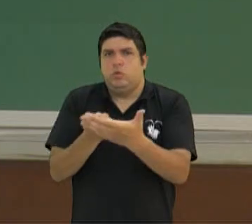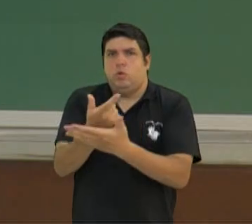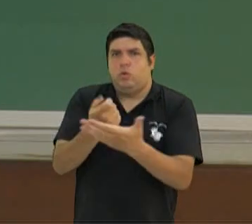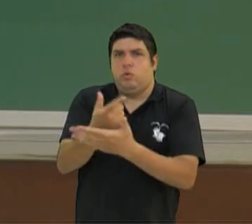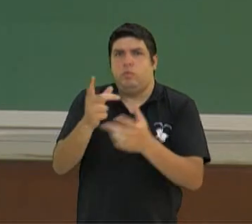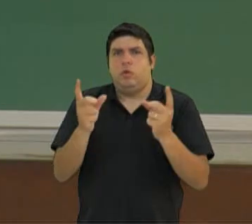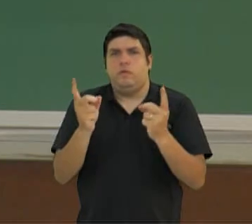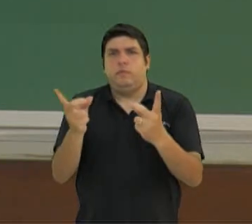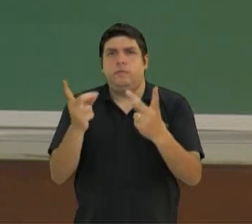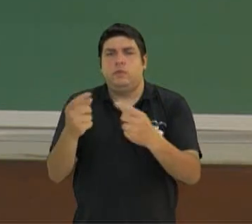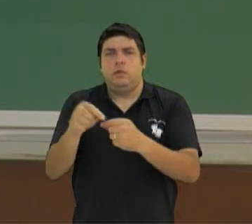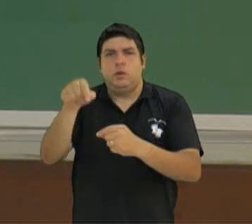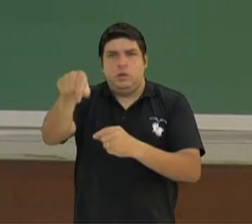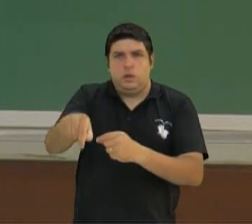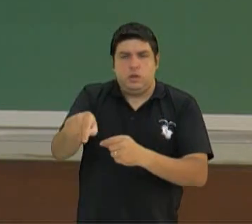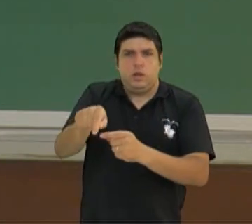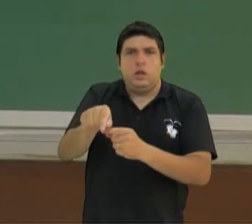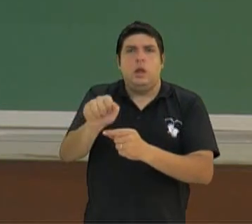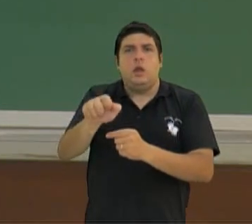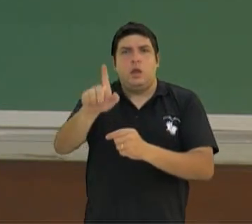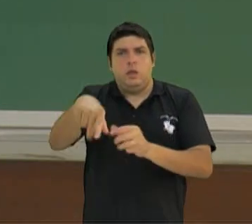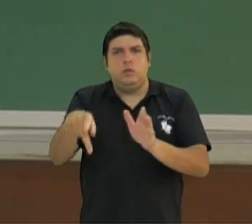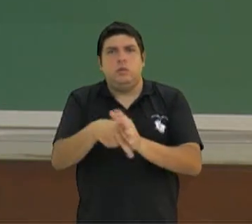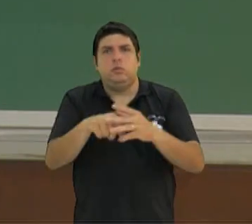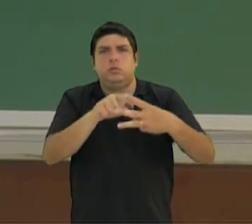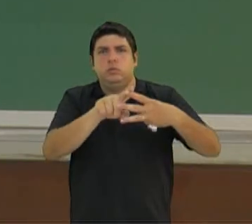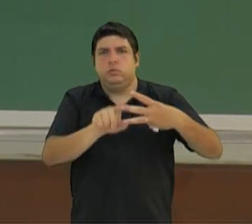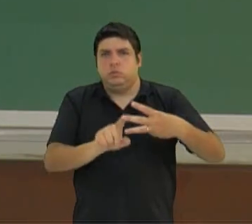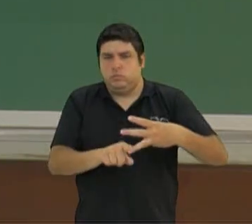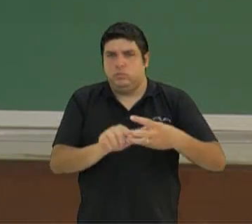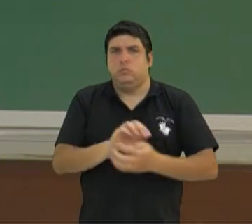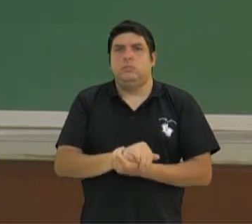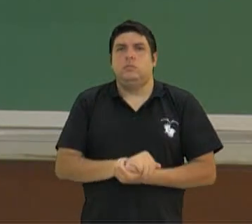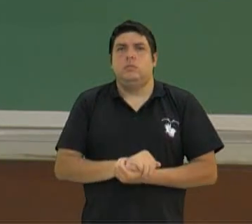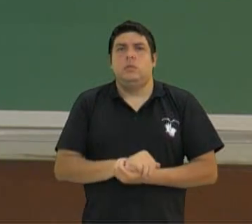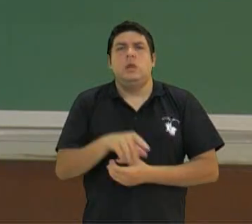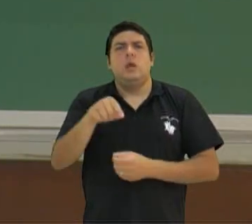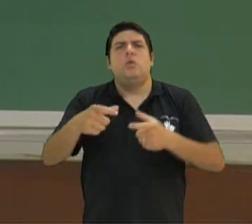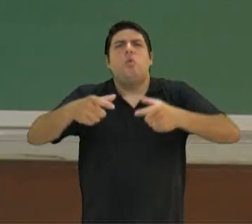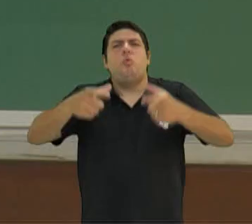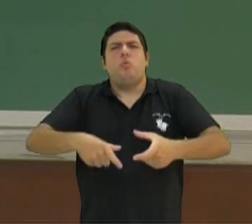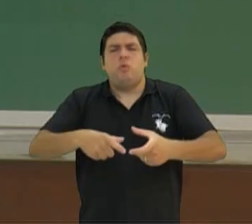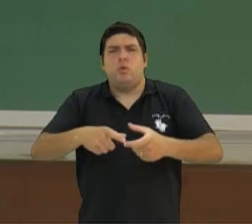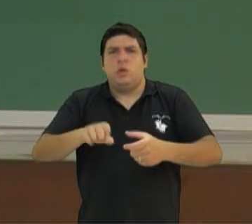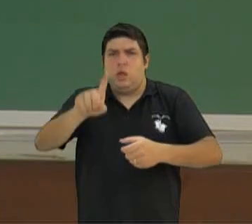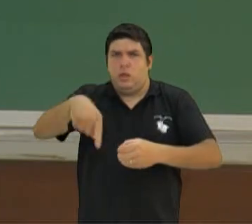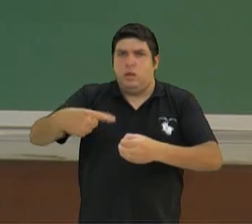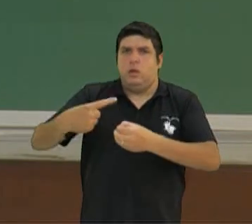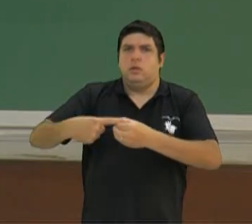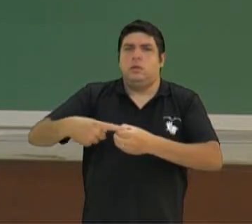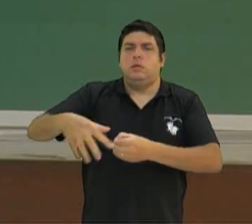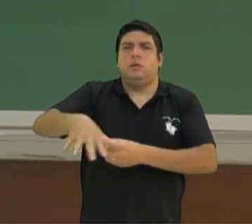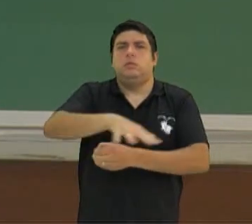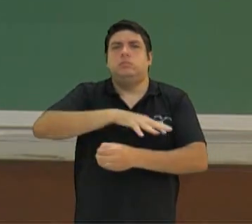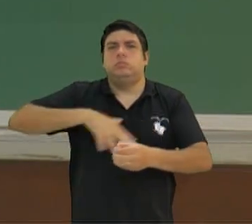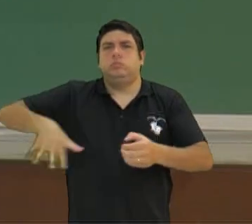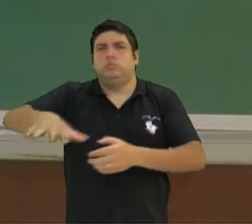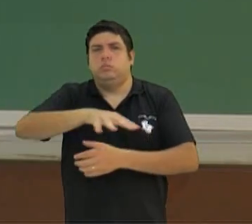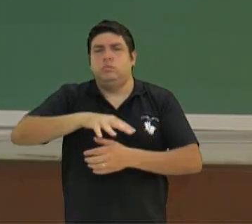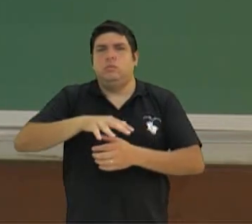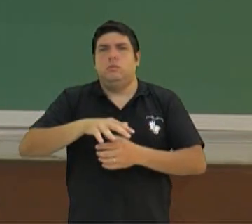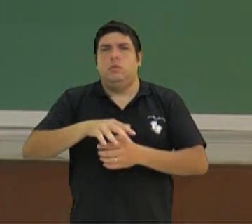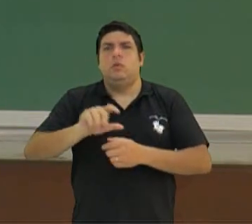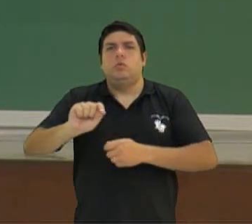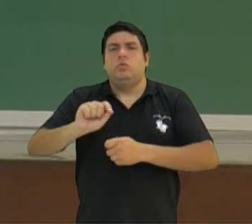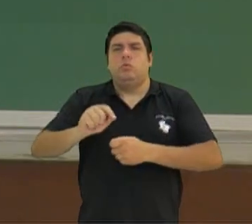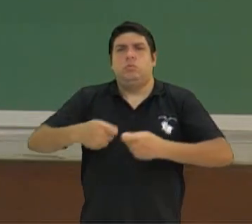vendido para os consumidores. Tendem a se localizar em grandes centros urbanos, atraídas pelo mercado consumidor e pela mão de